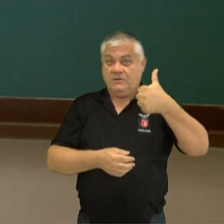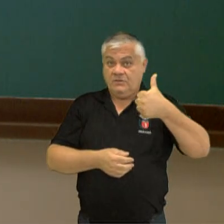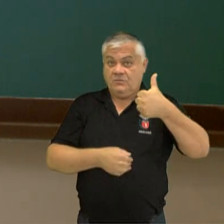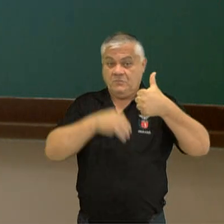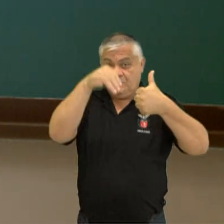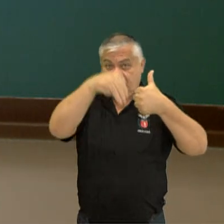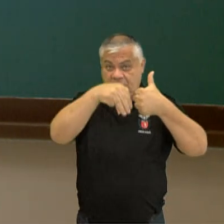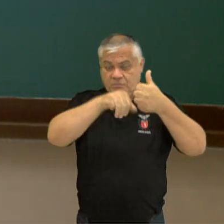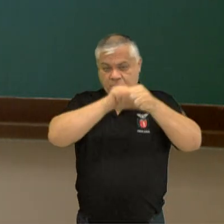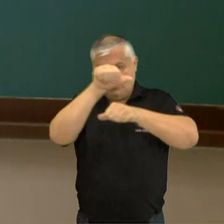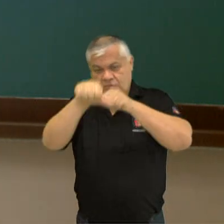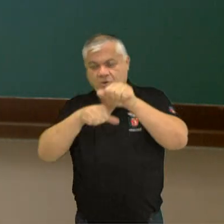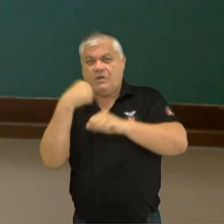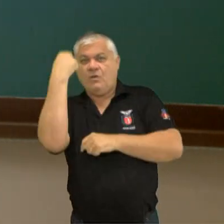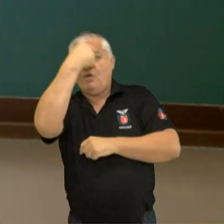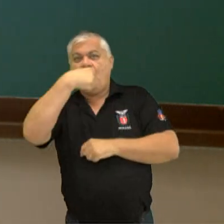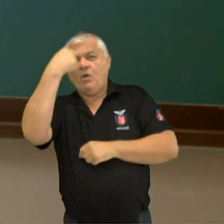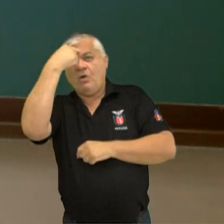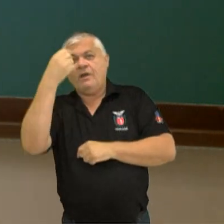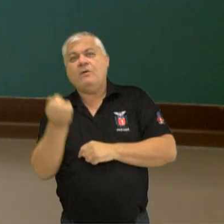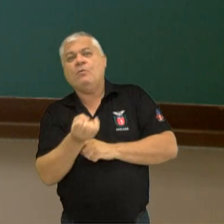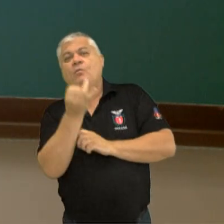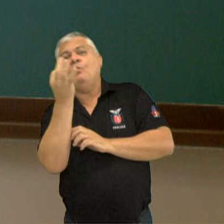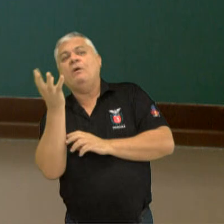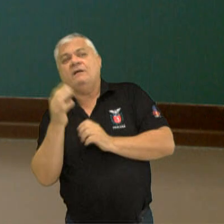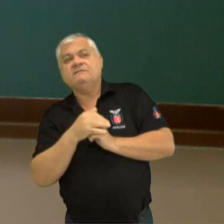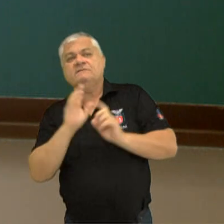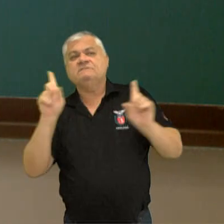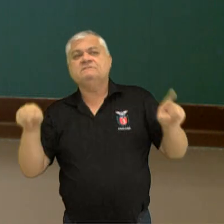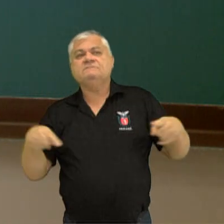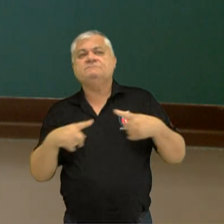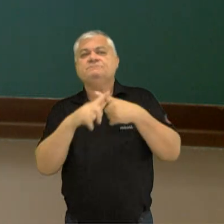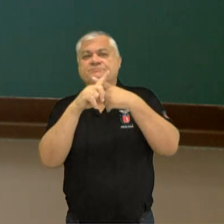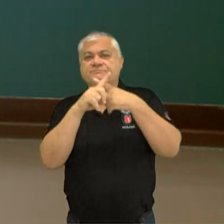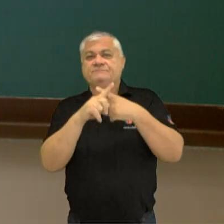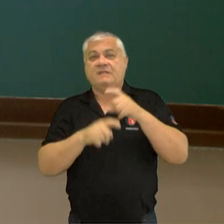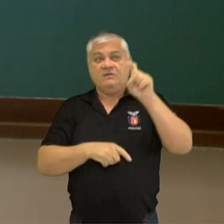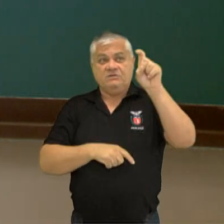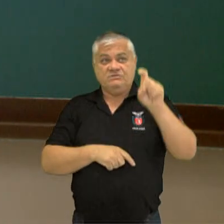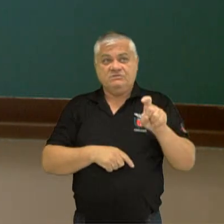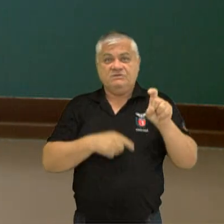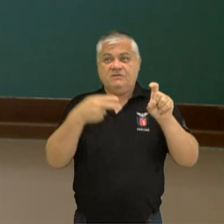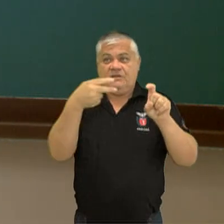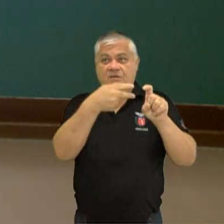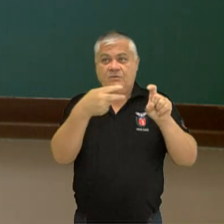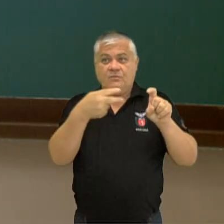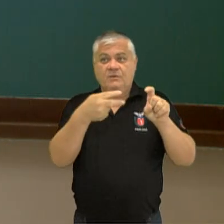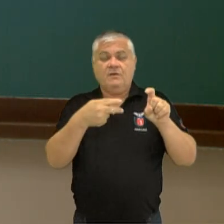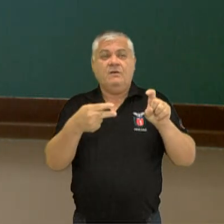minutos em horas. Multiplicando cruzado, eu chego que 41 minutos equivale a